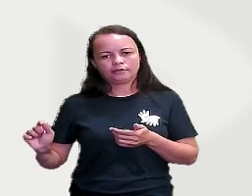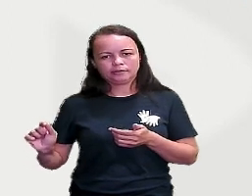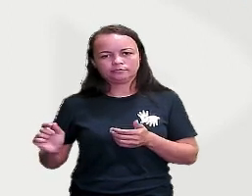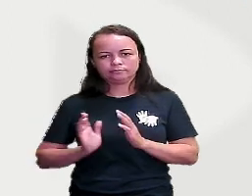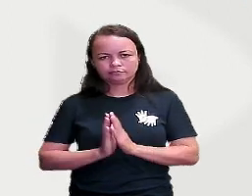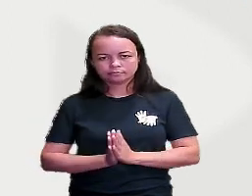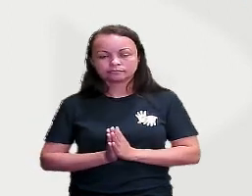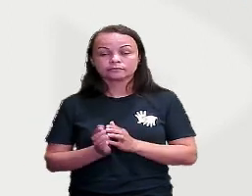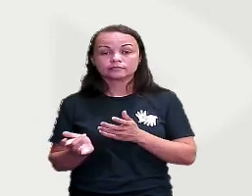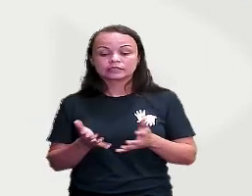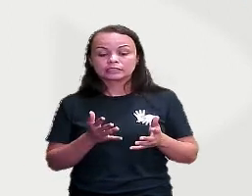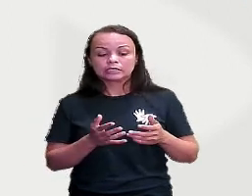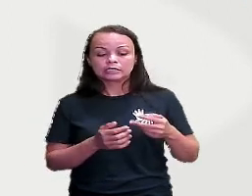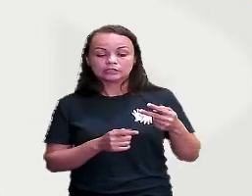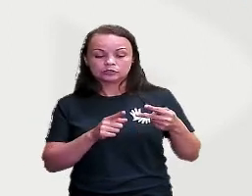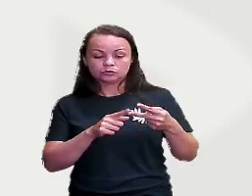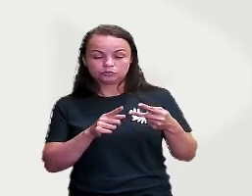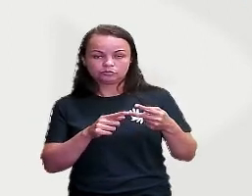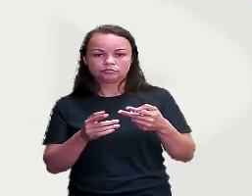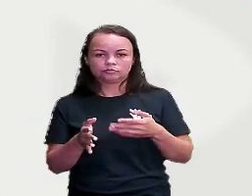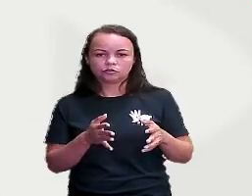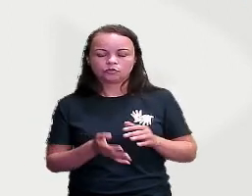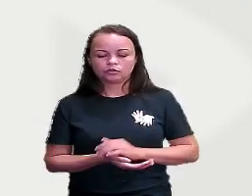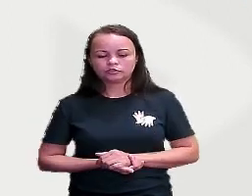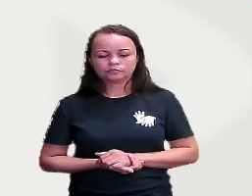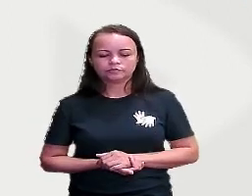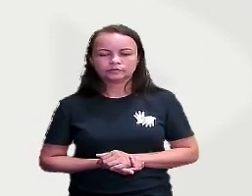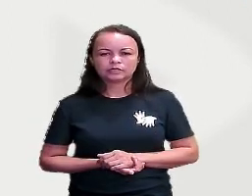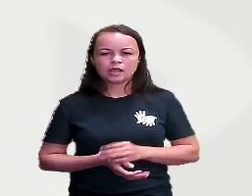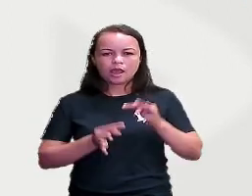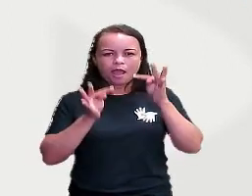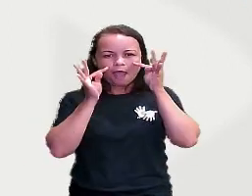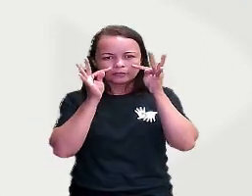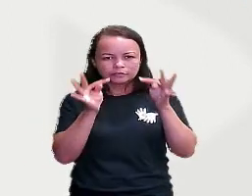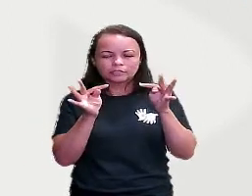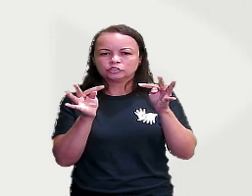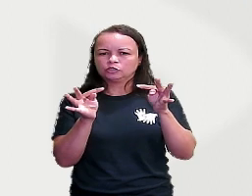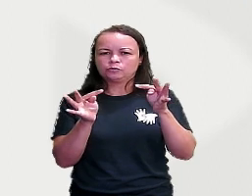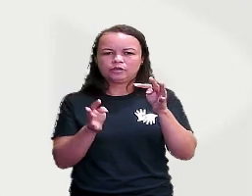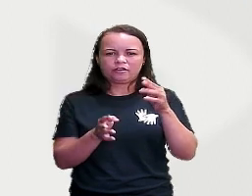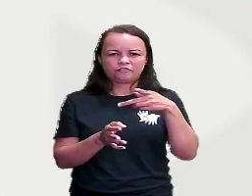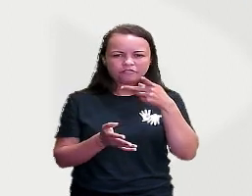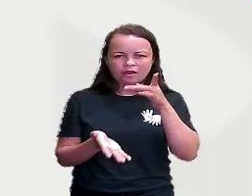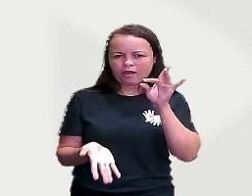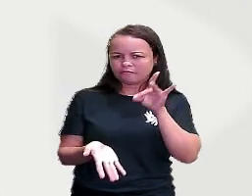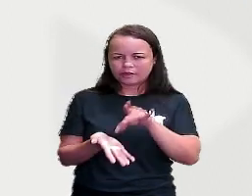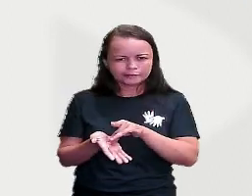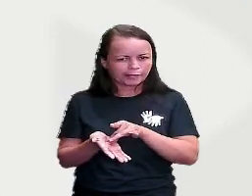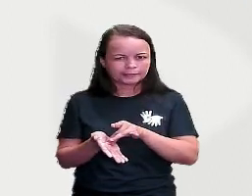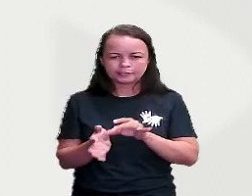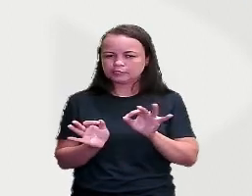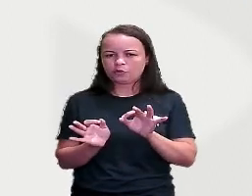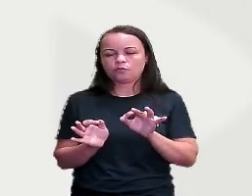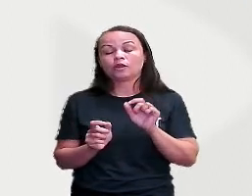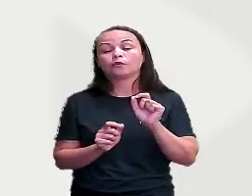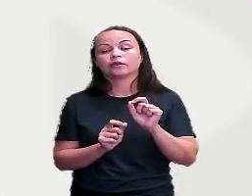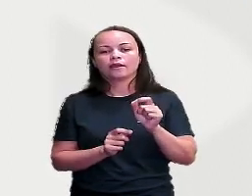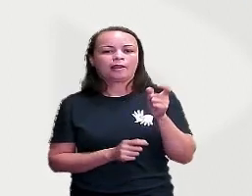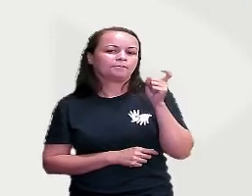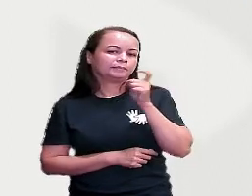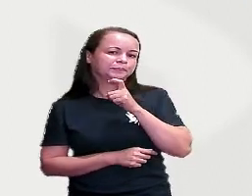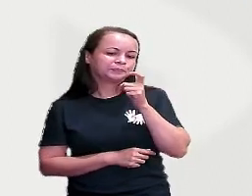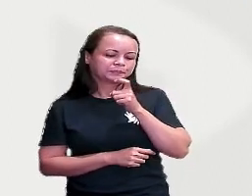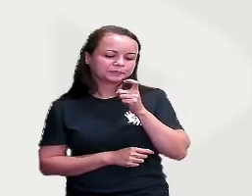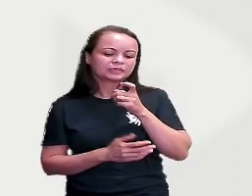E no segundo, a testemunha faltou com a verdade. Ou seja, ela mentiu, né? Então,